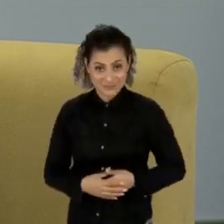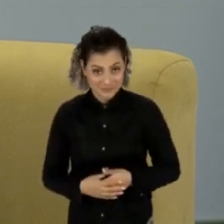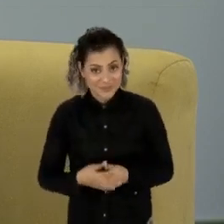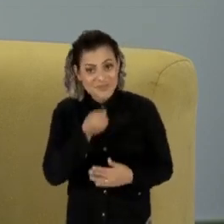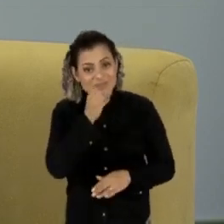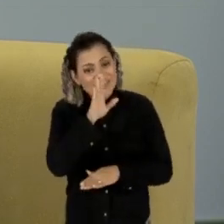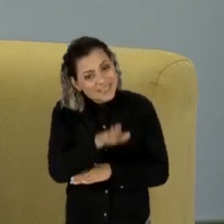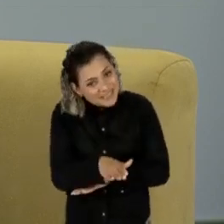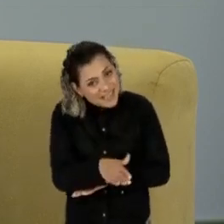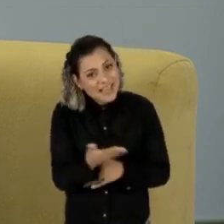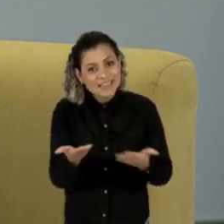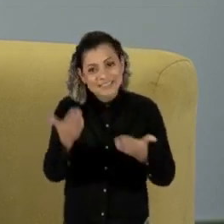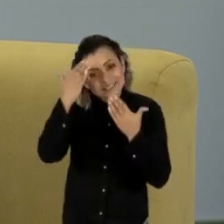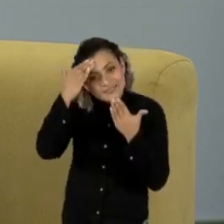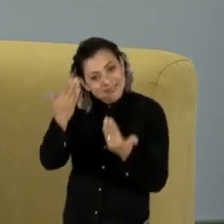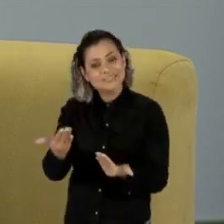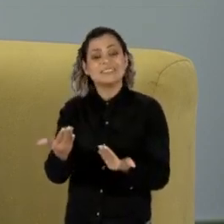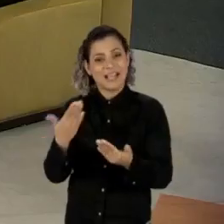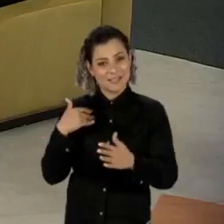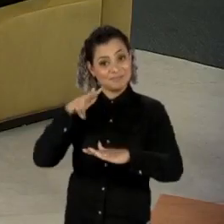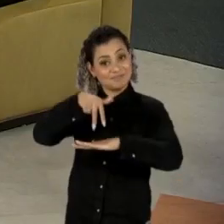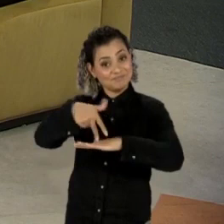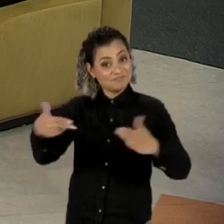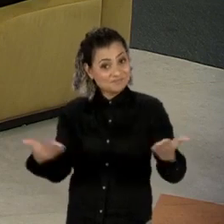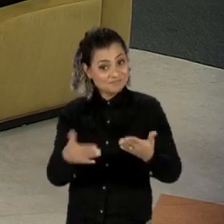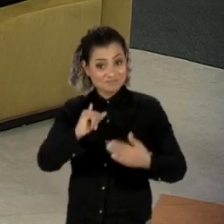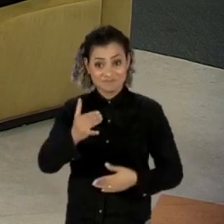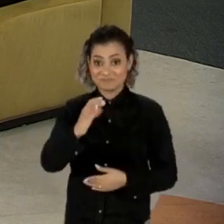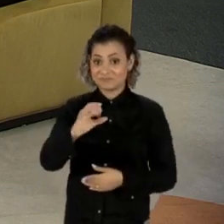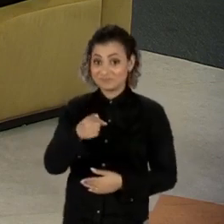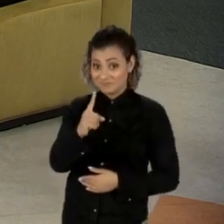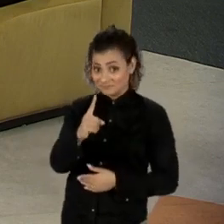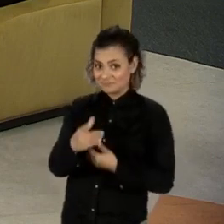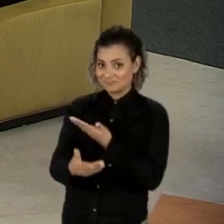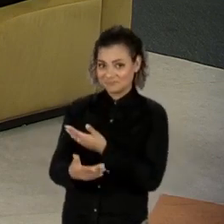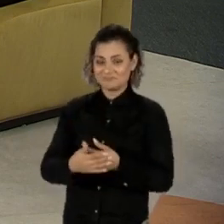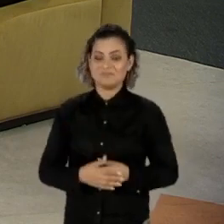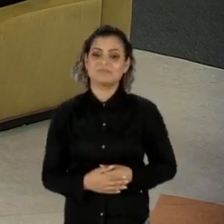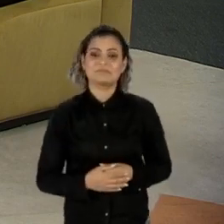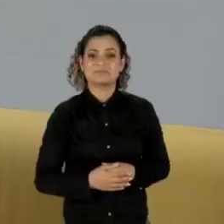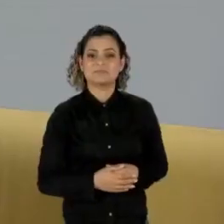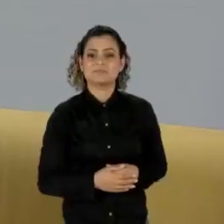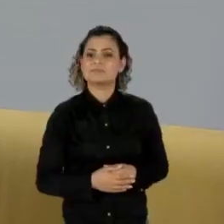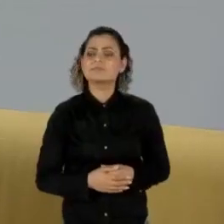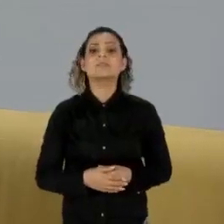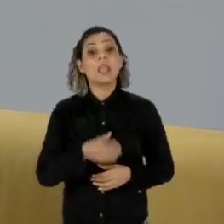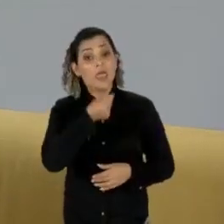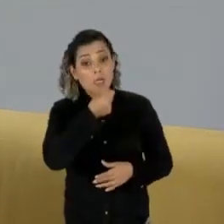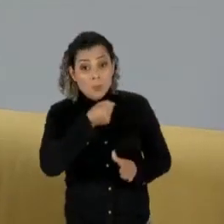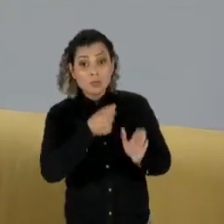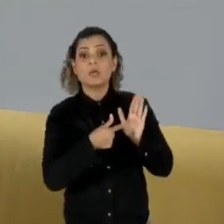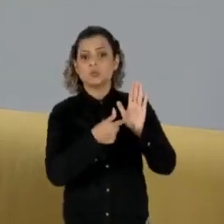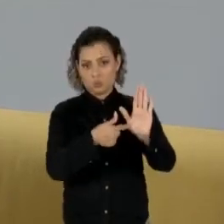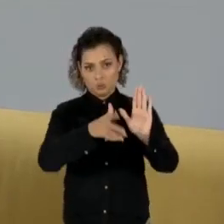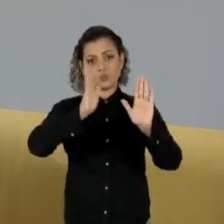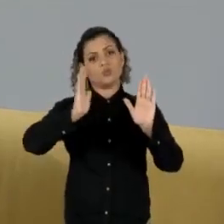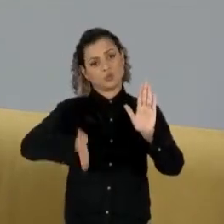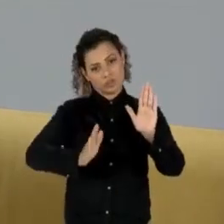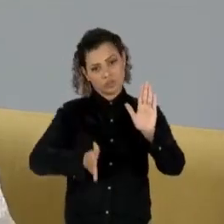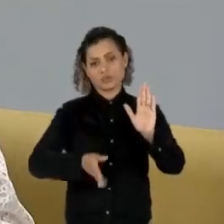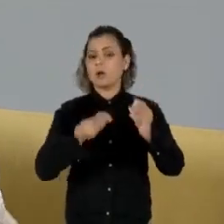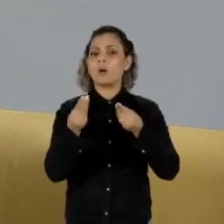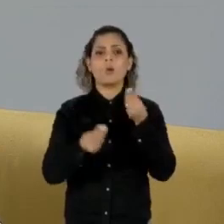boa tarde uma tragada por estar conosco derrotas e um filho é a reportagem bem nos